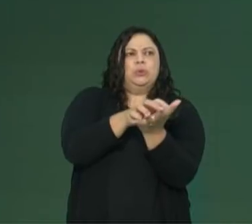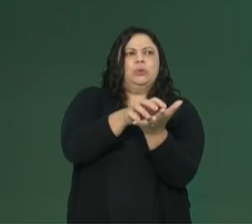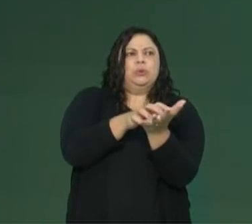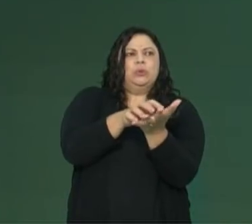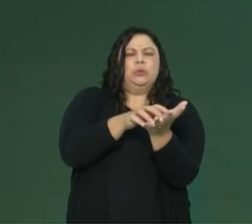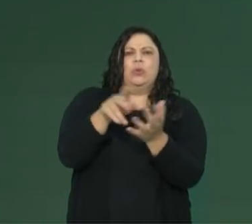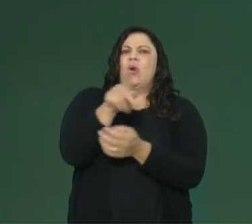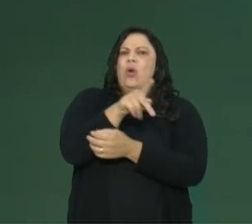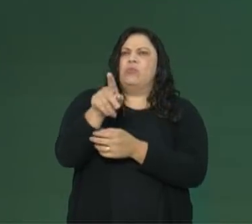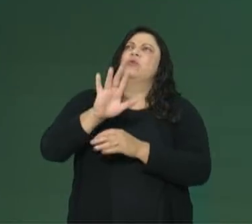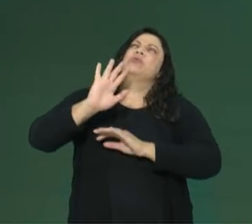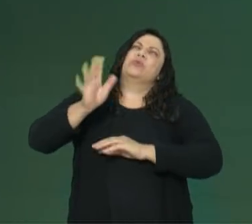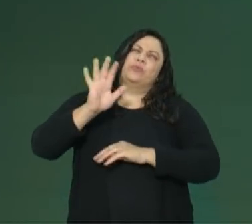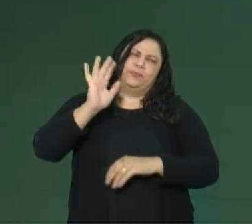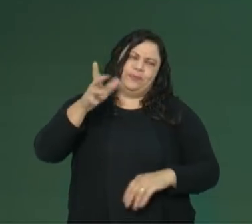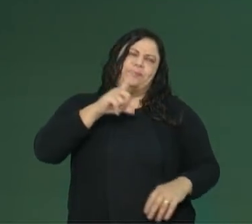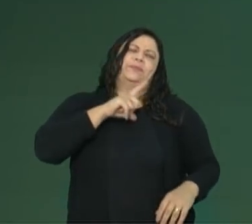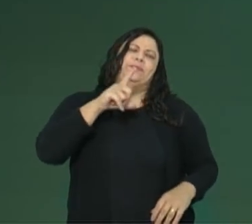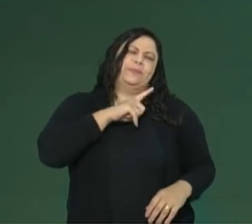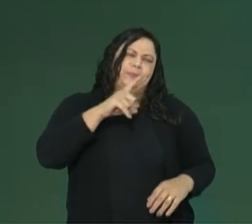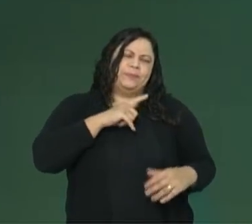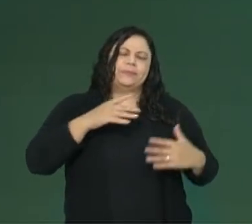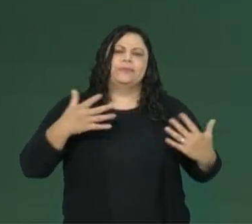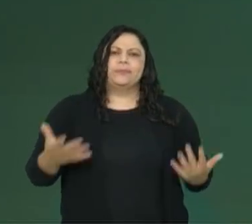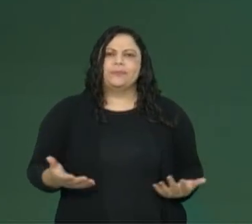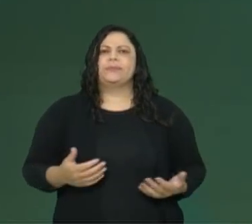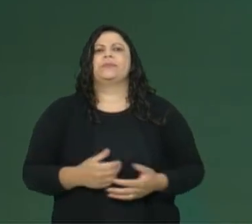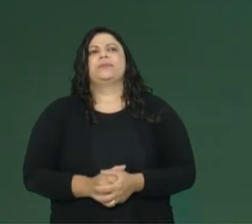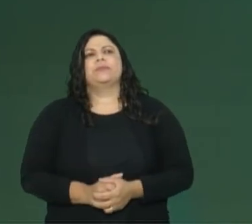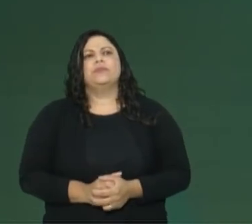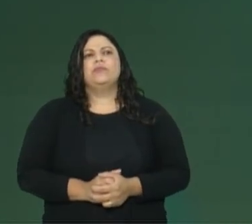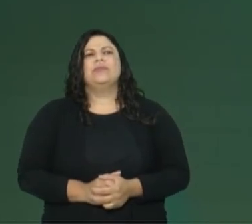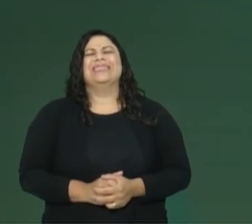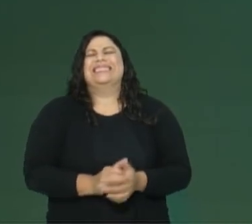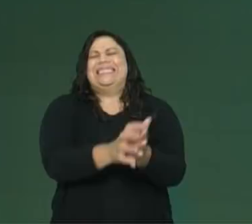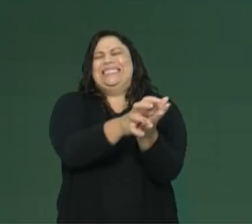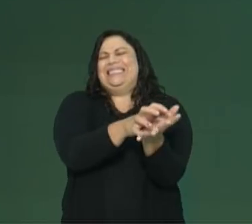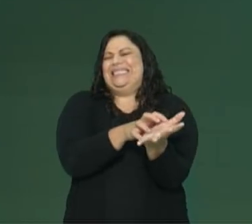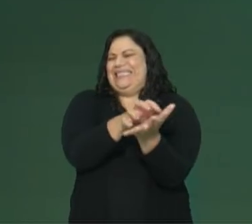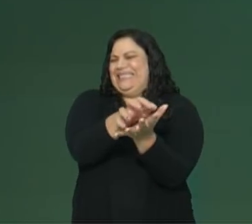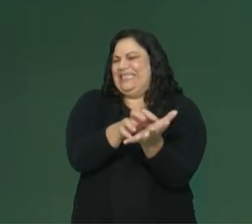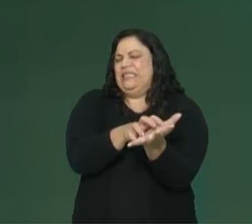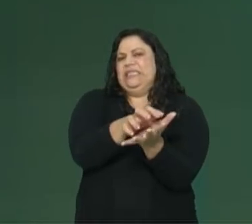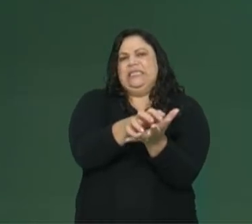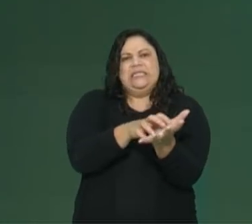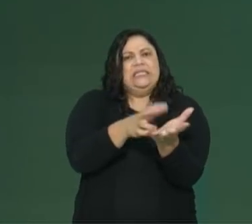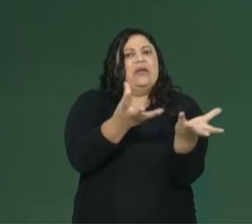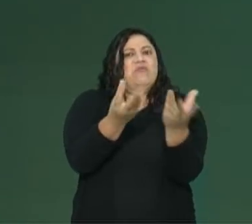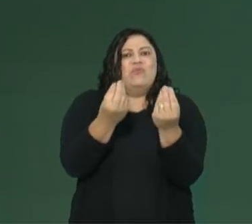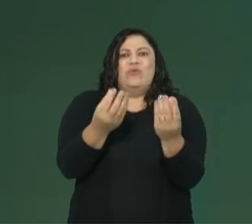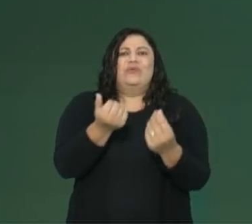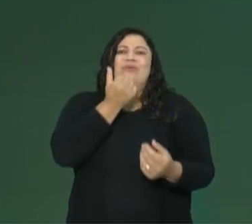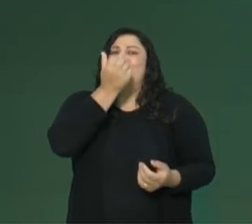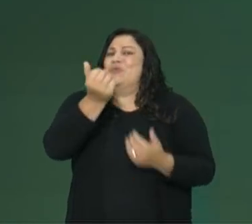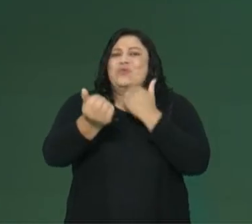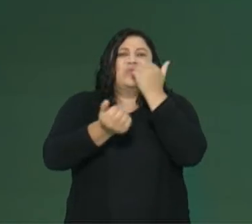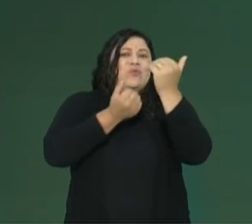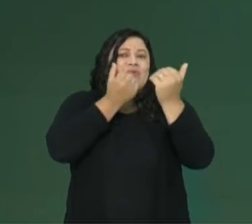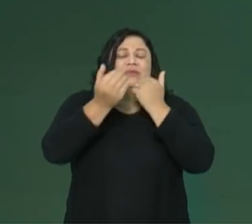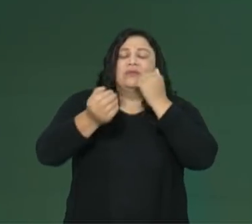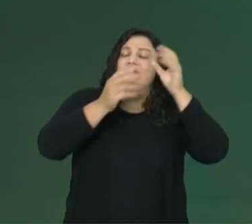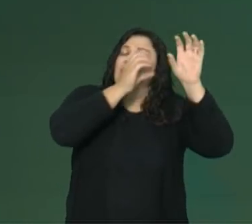a má experiência de me contaminar com isso, e a coceira é muito grande, E aí acaba que você não consegue dormir porque coça